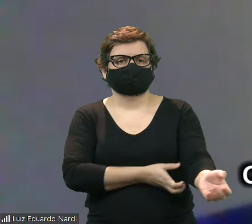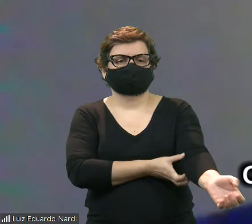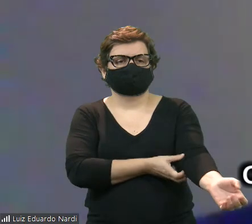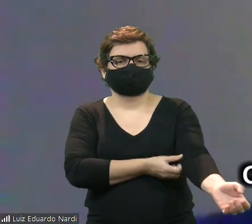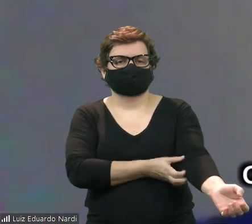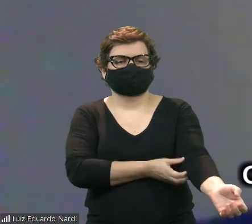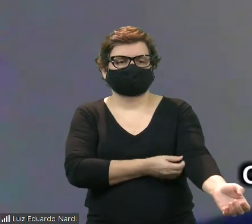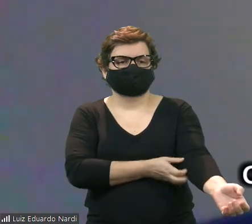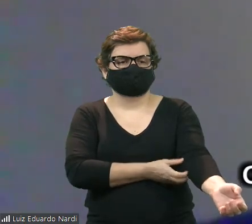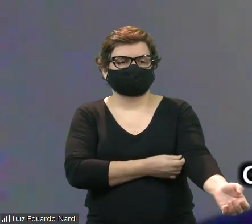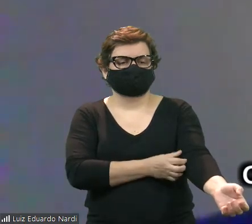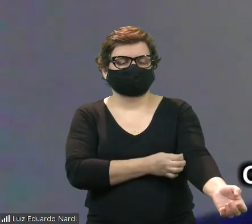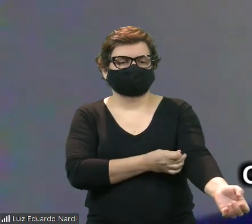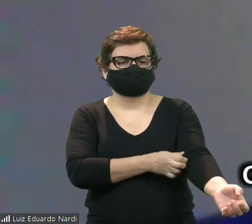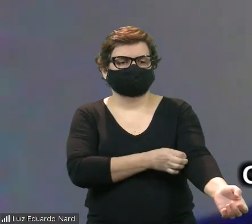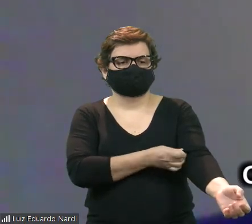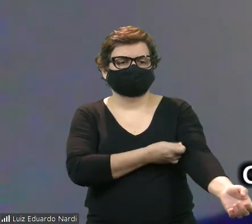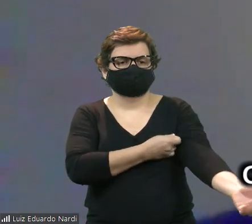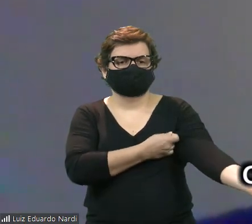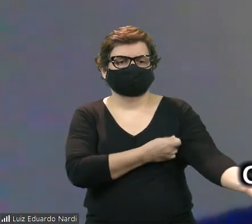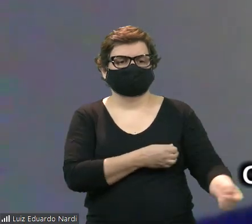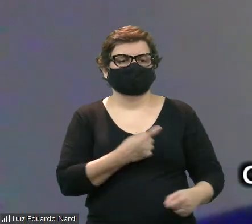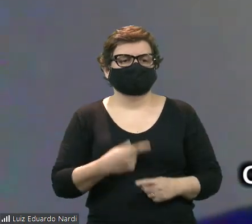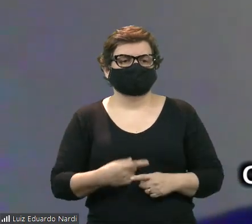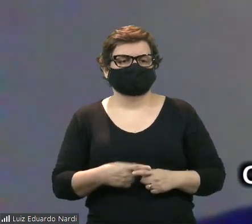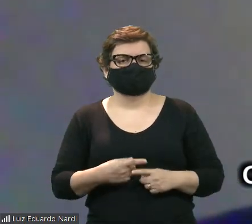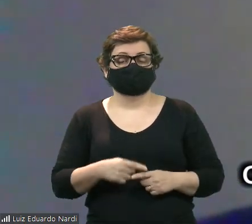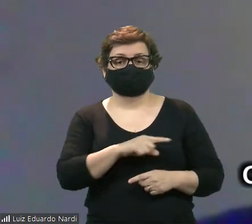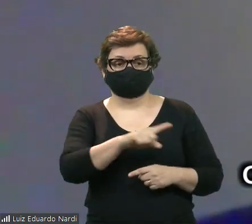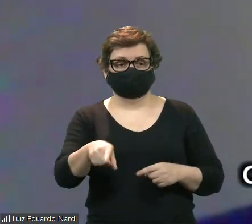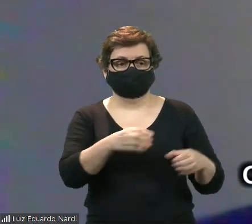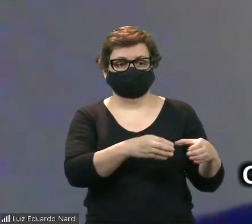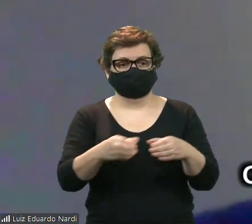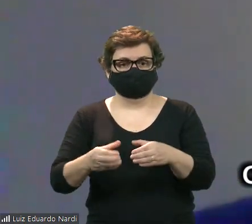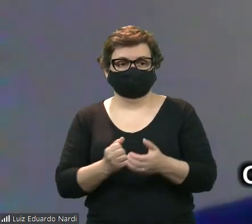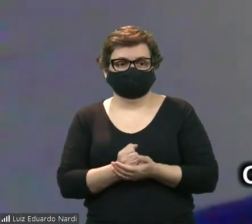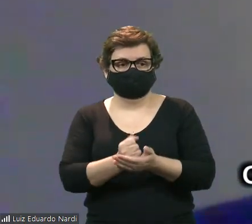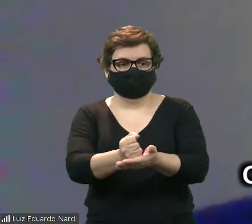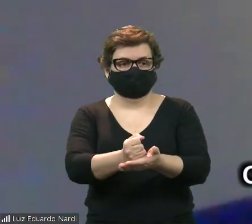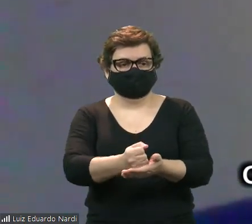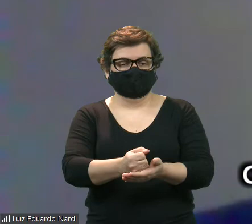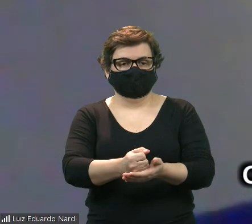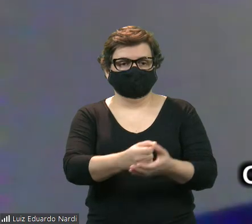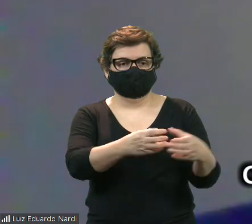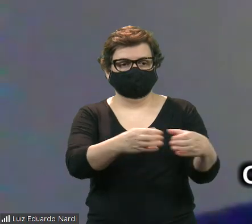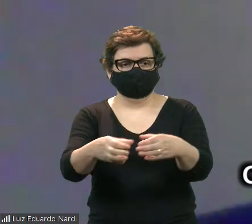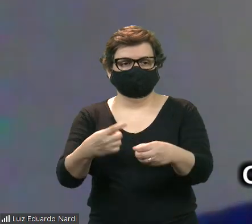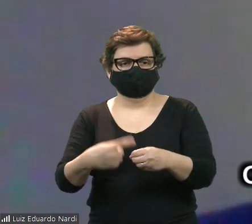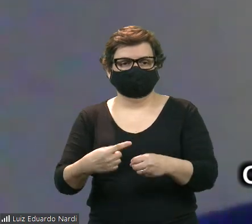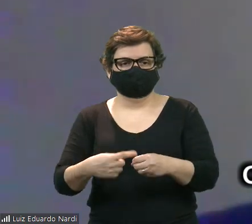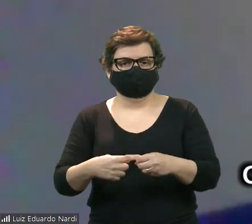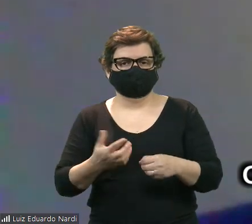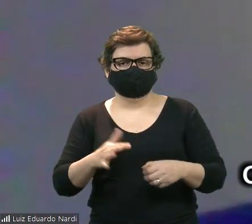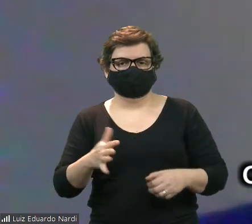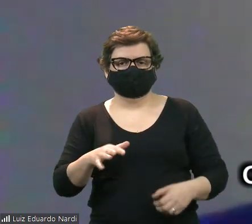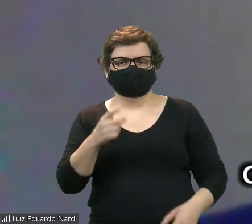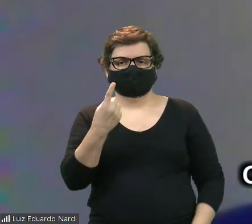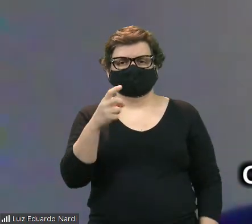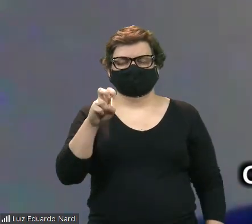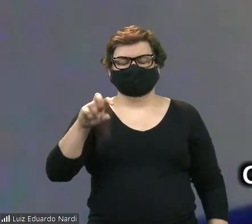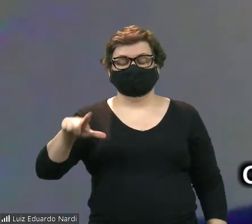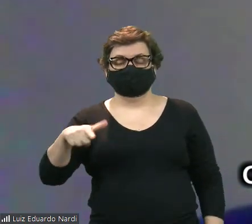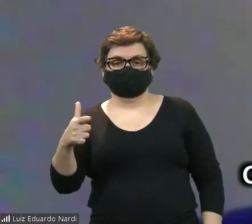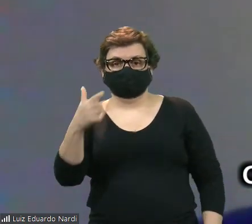levaram Montana, levaram para aquela região da cidade qualquer coisa perto de 15